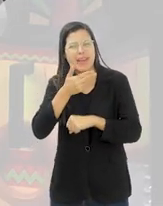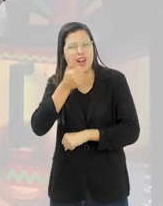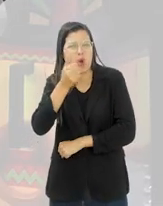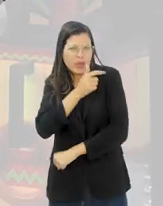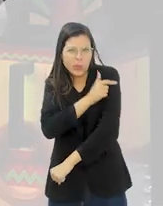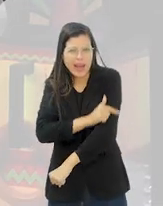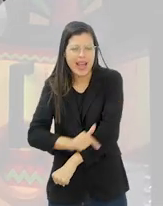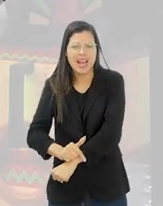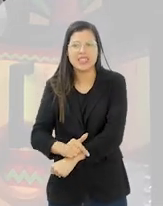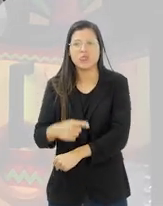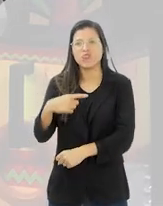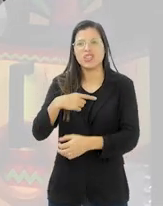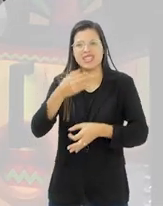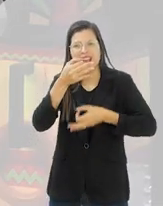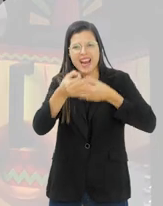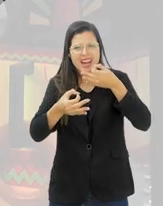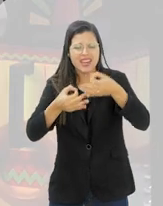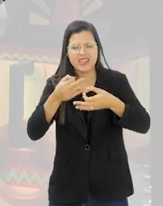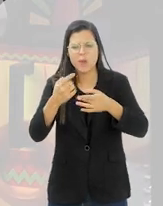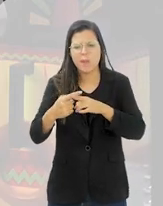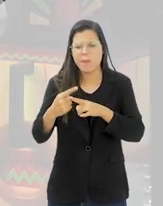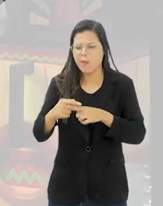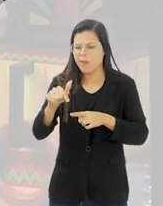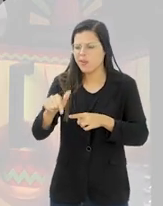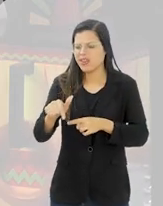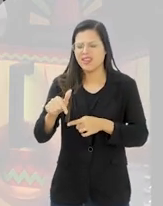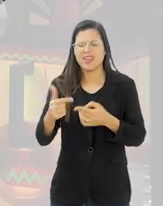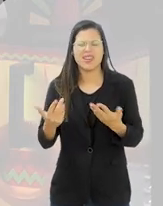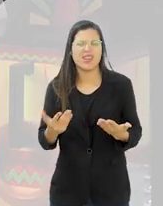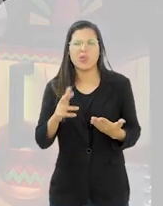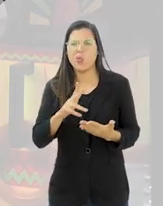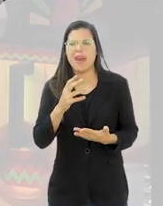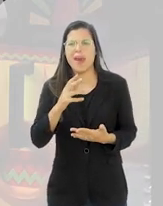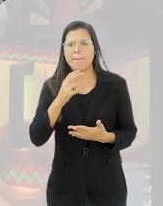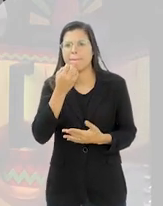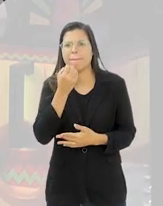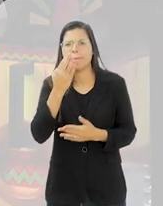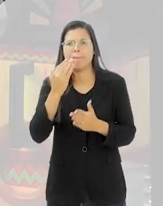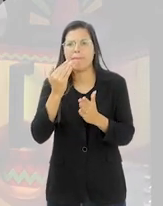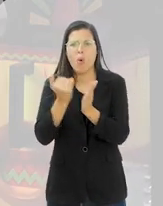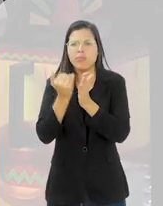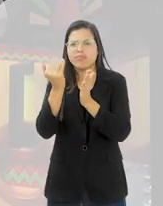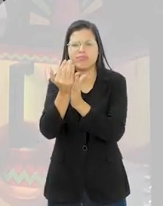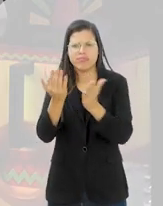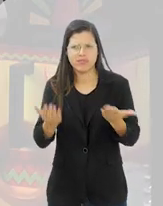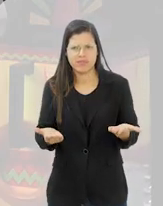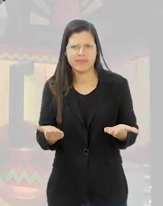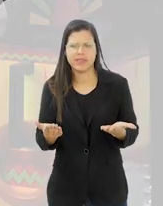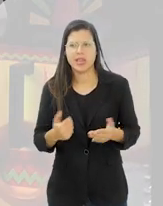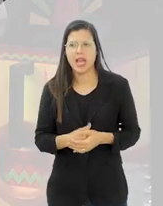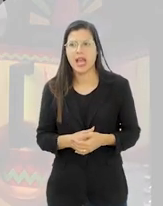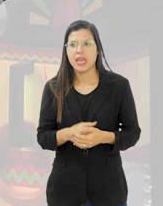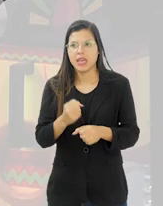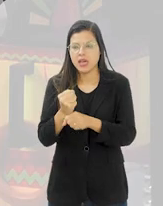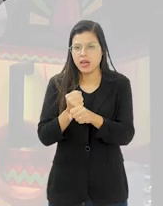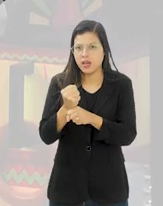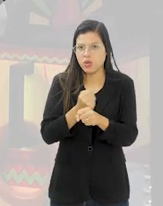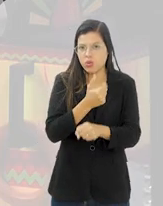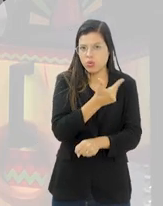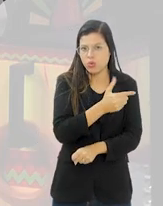tinha essa autocrítica, né? Eu falava, por que que é assim? Por que que não é tão bom se o carnaval só tem que trazer coisas boas para os outros?